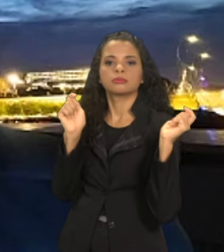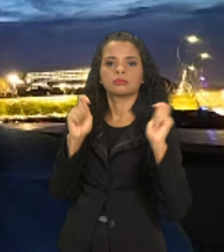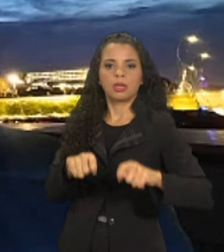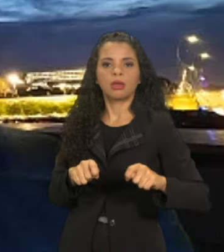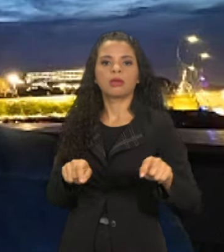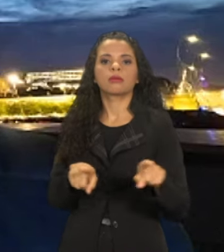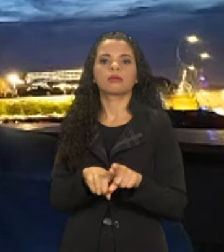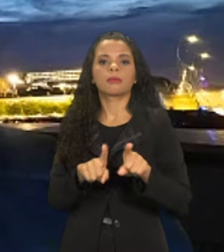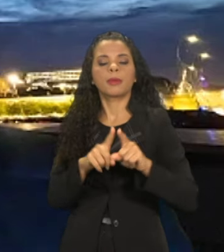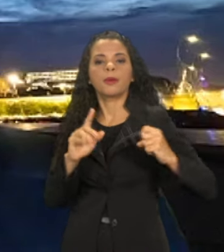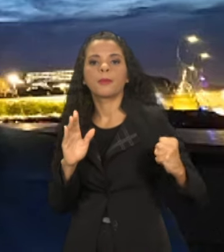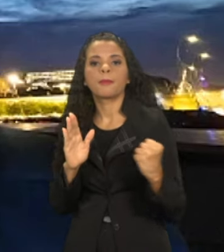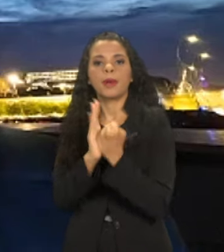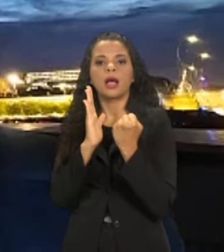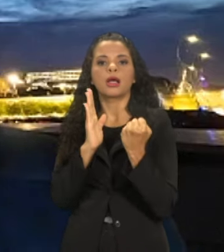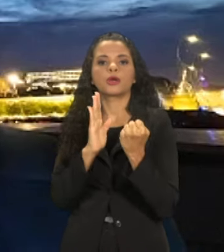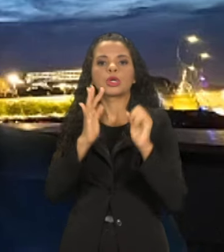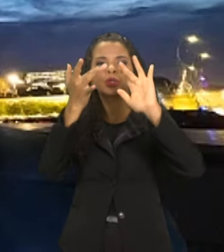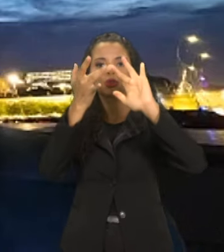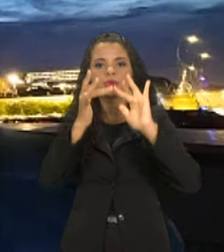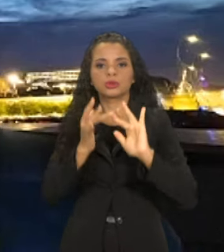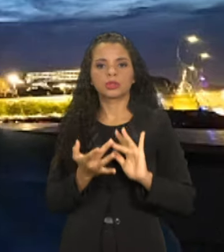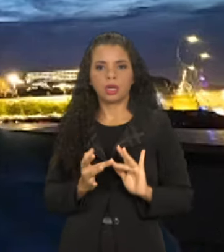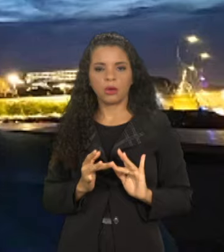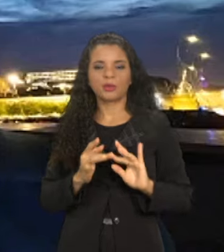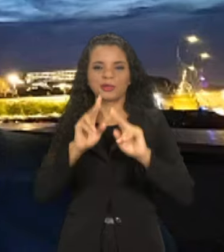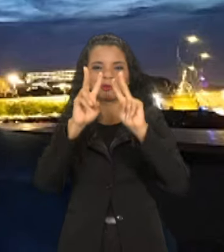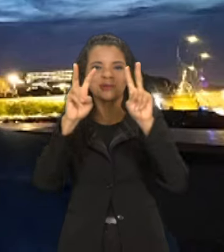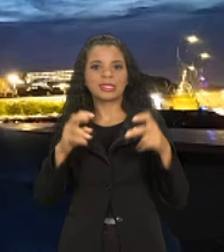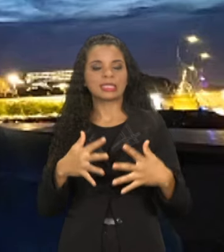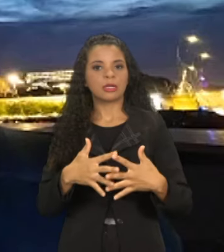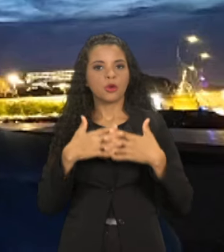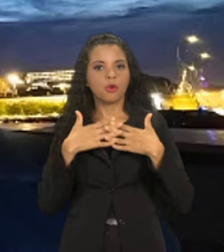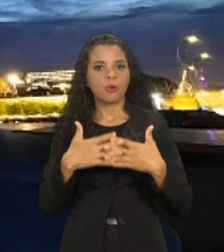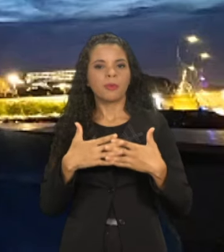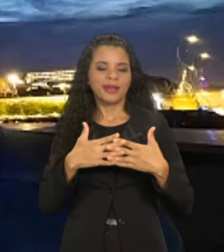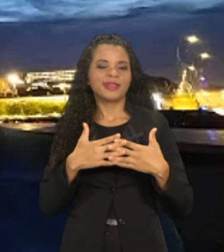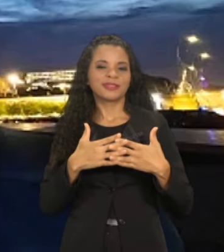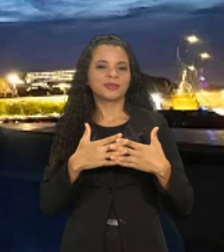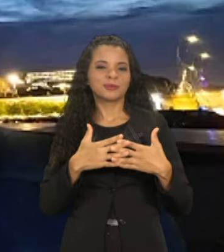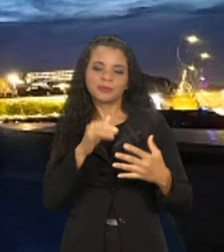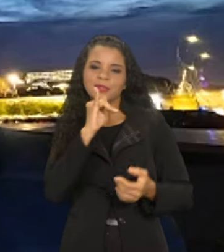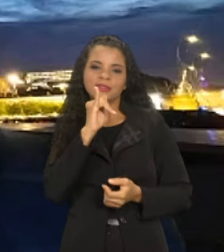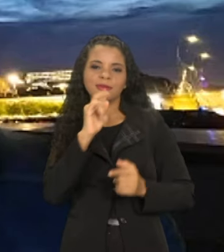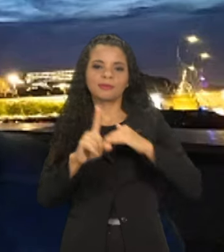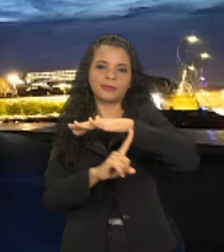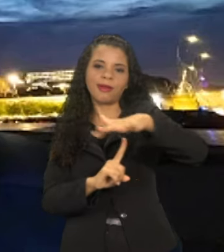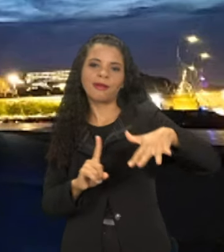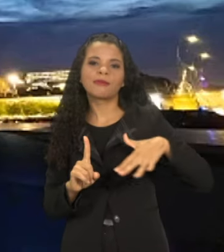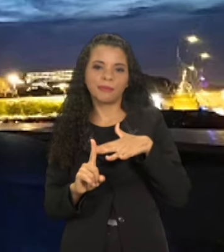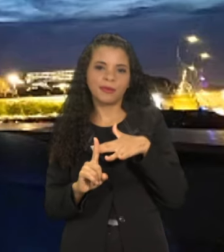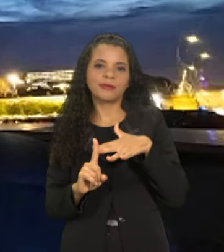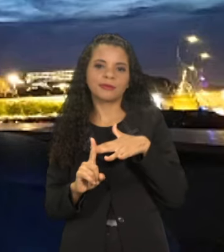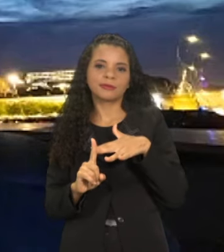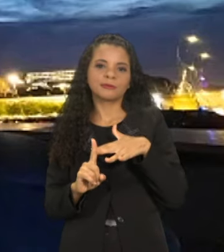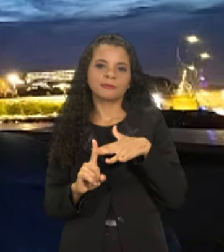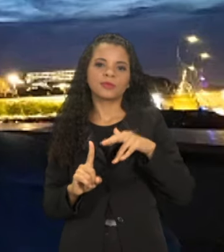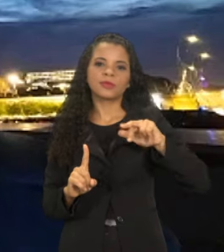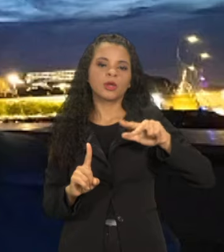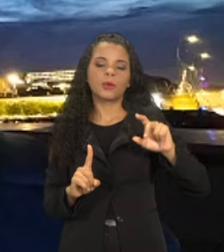de acordos em questões complexas como a questão ambiental. Não só por esse engajamento